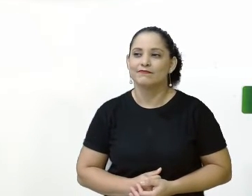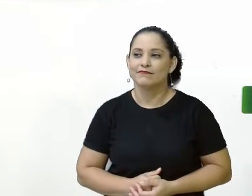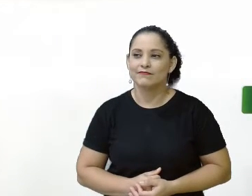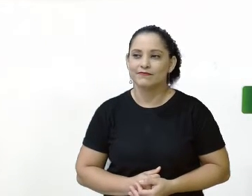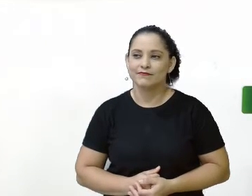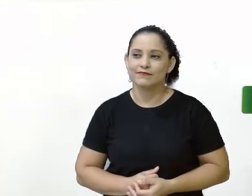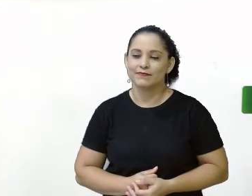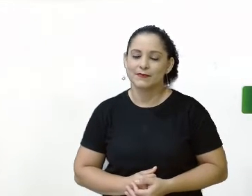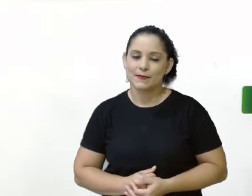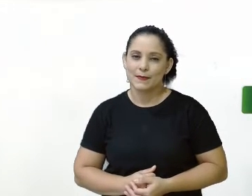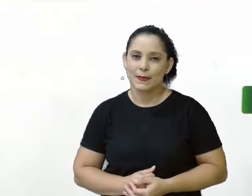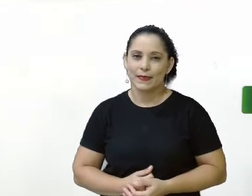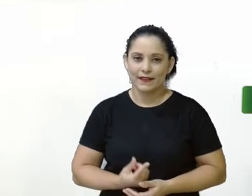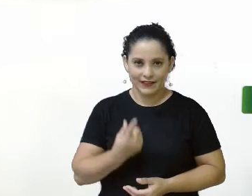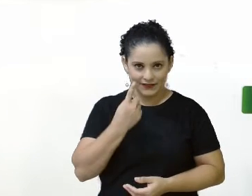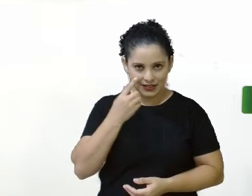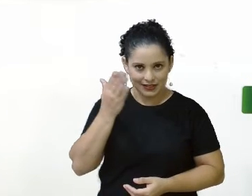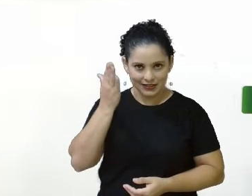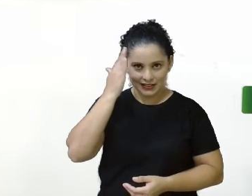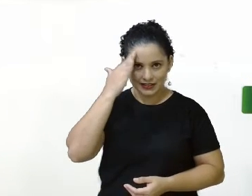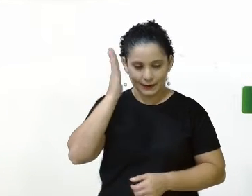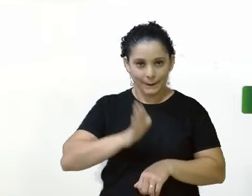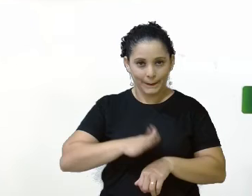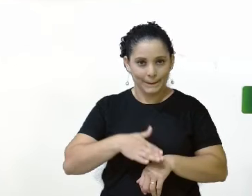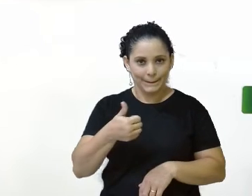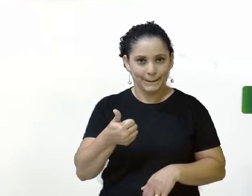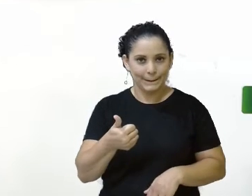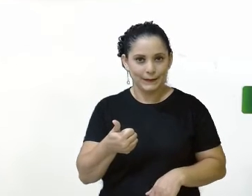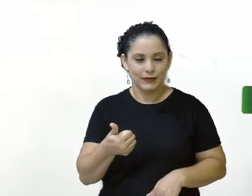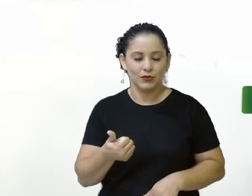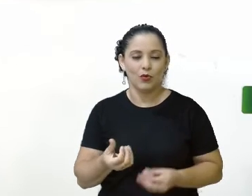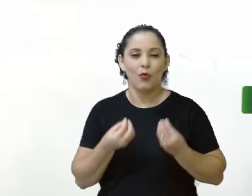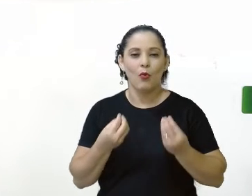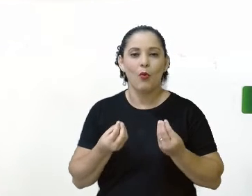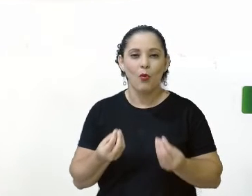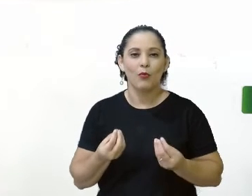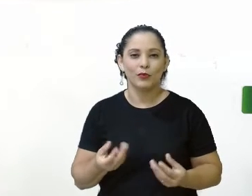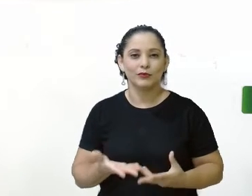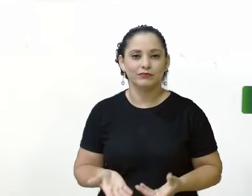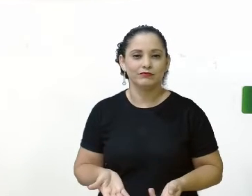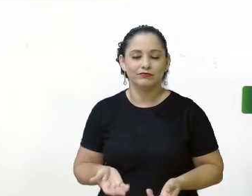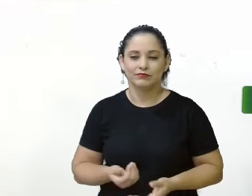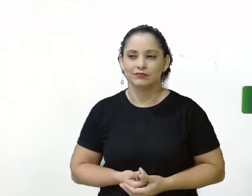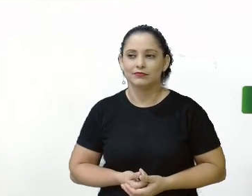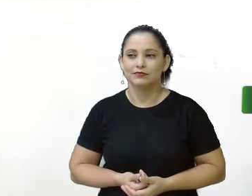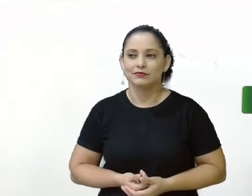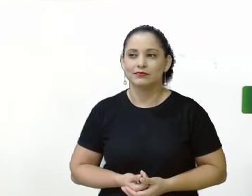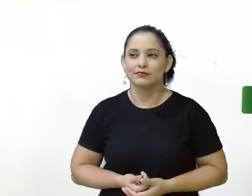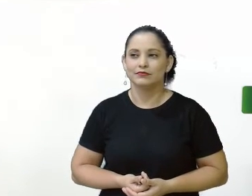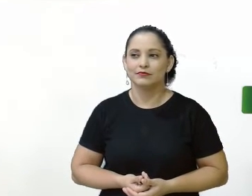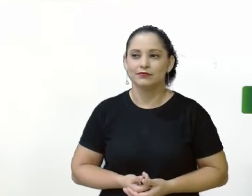Pronto. Para você entender de fato como é que vai funcionar.